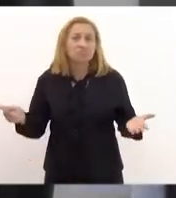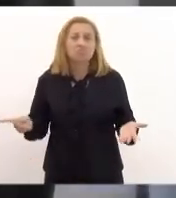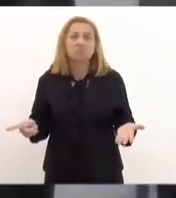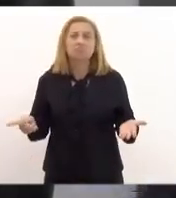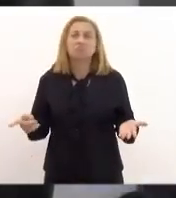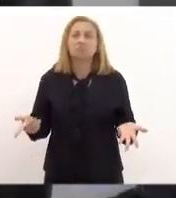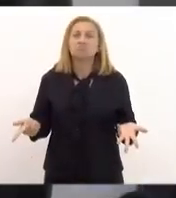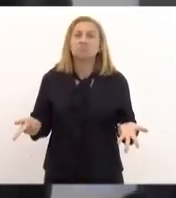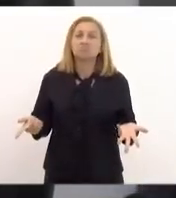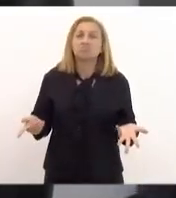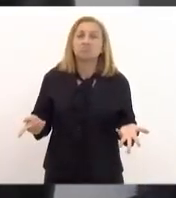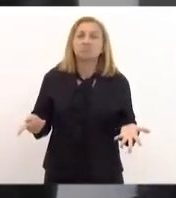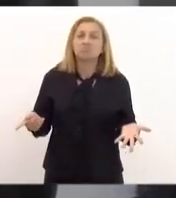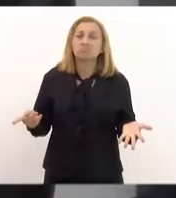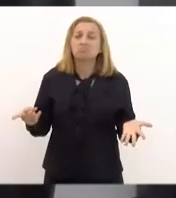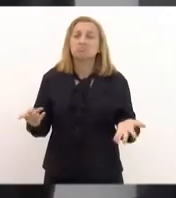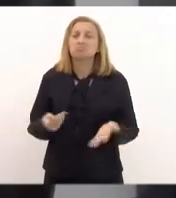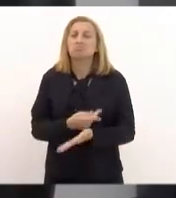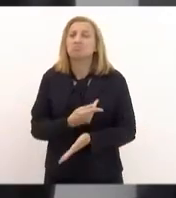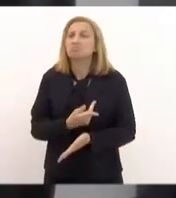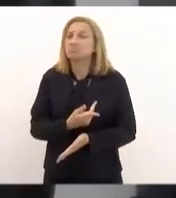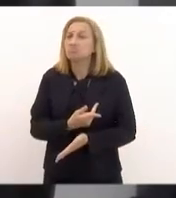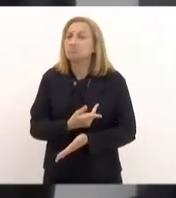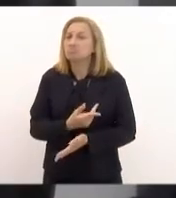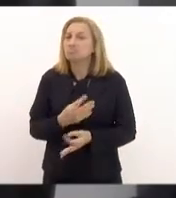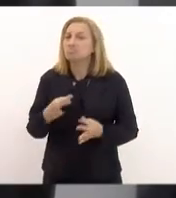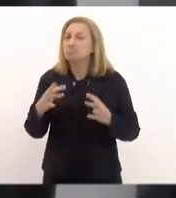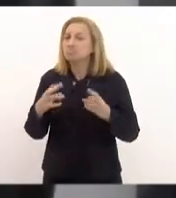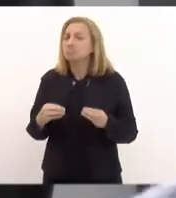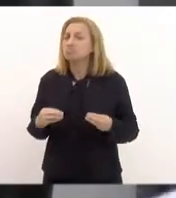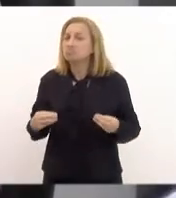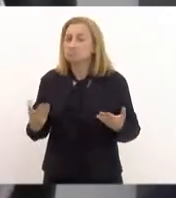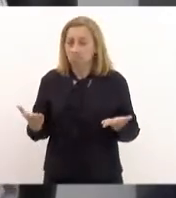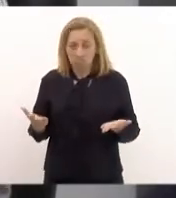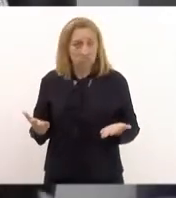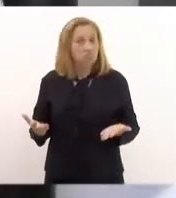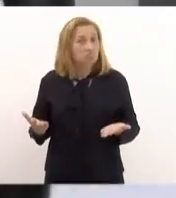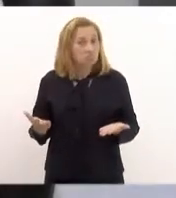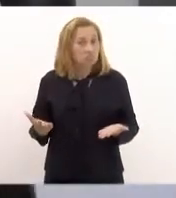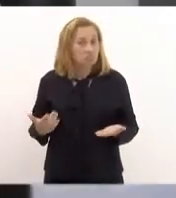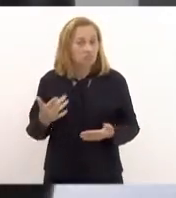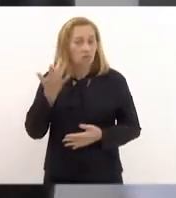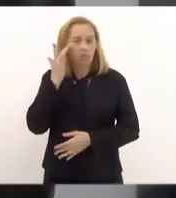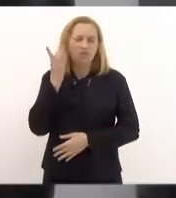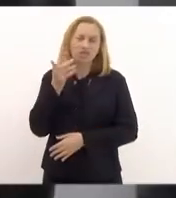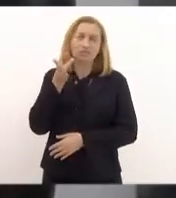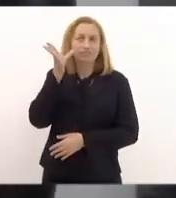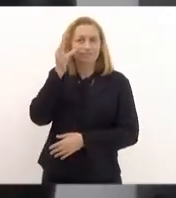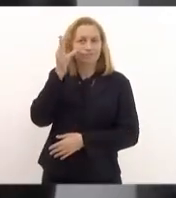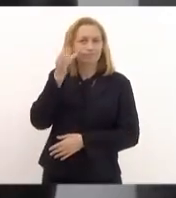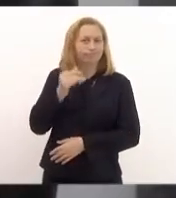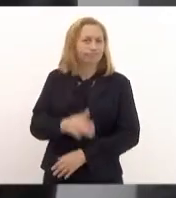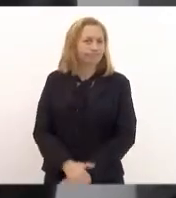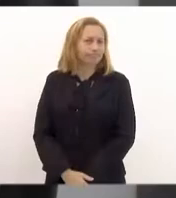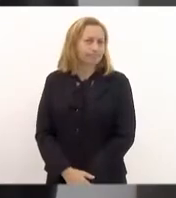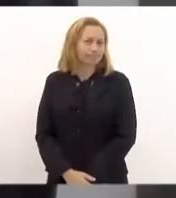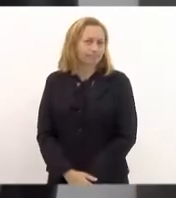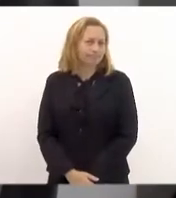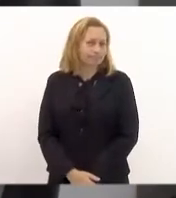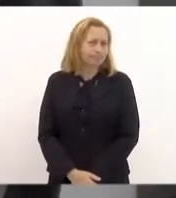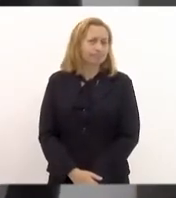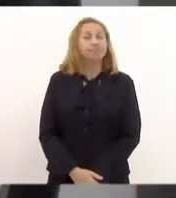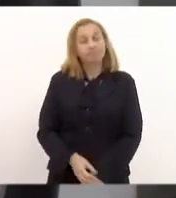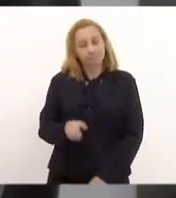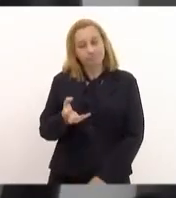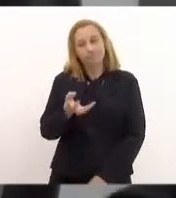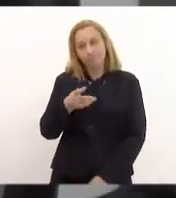acontecia, o que estava acontecendo. Né? A única coisa que eu achava interessantíssimo, quero